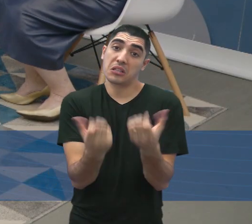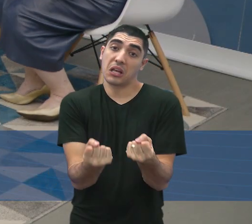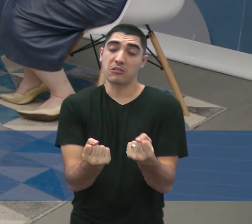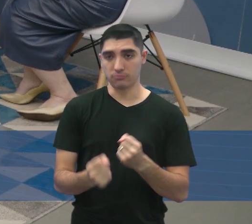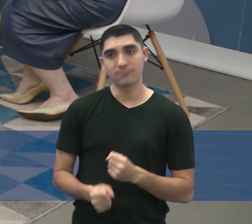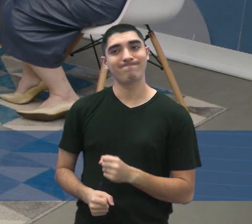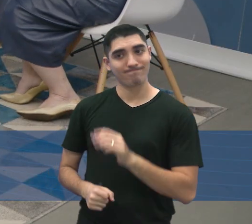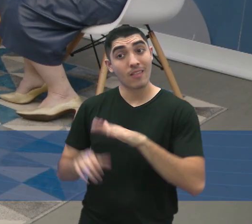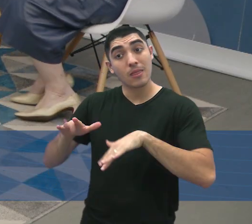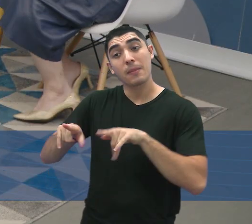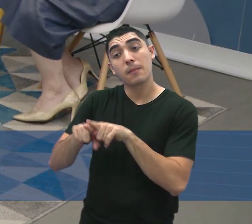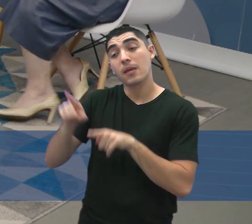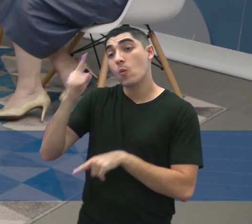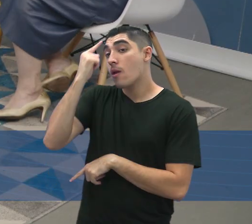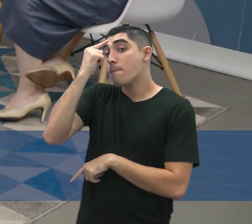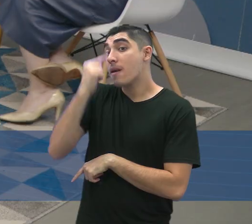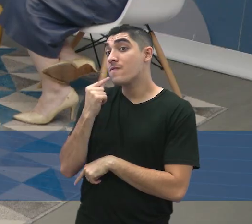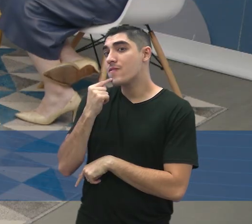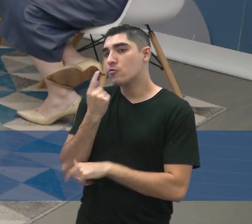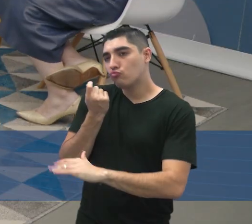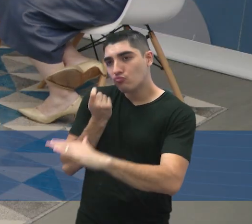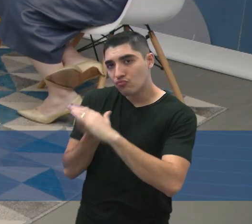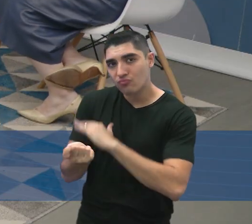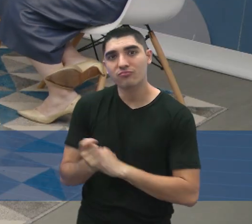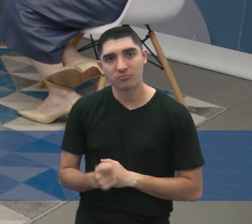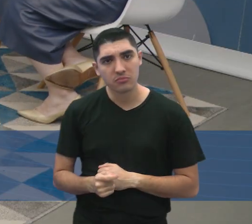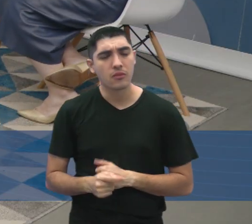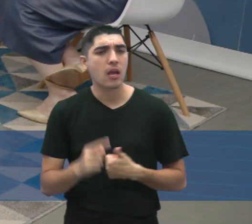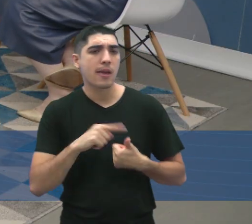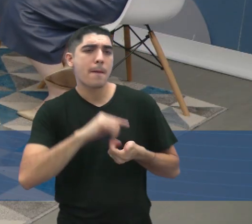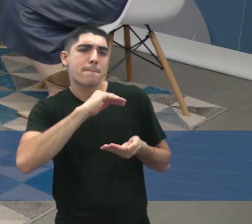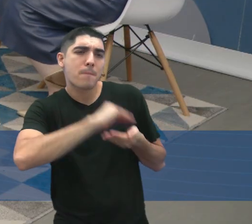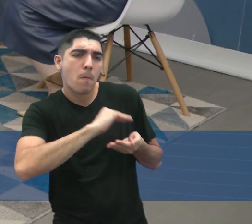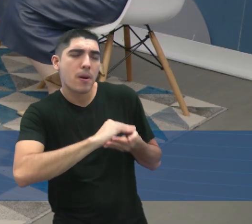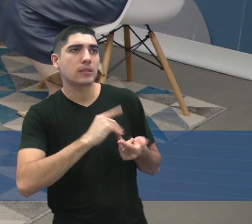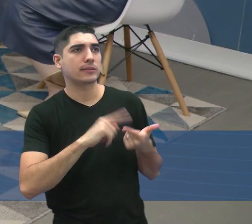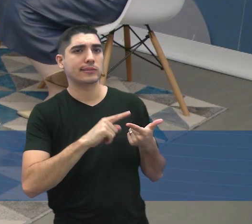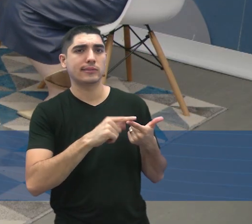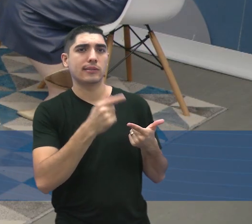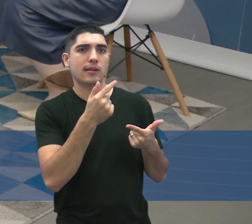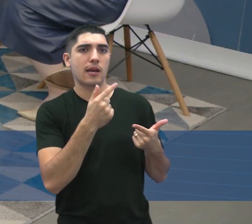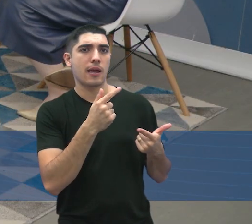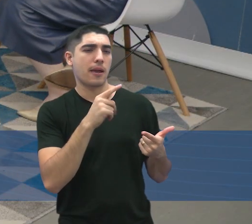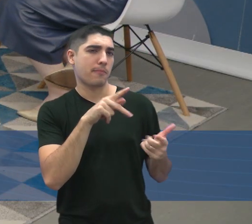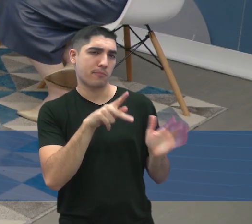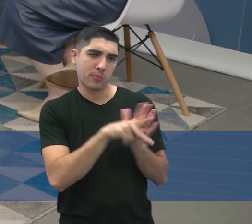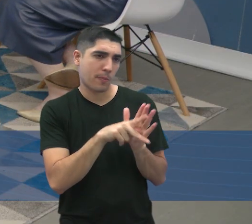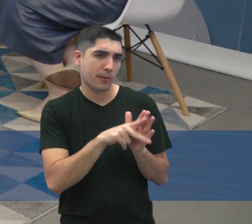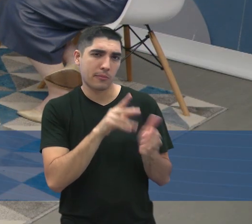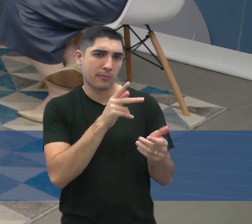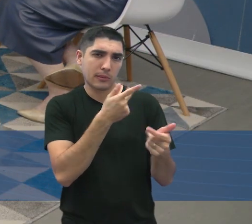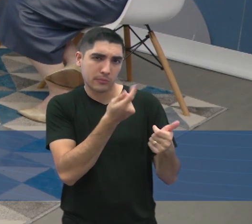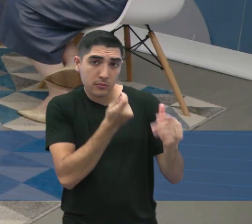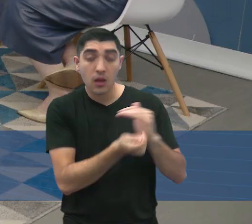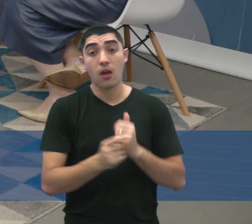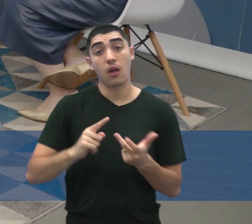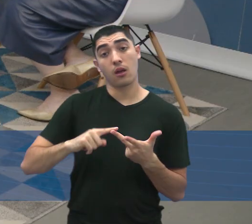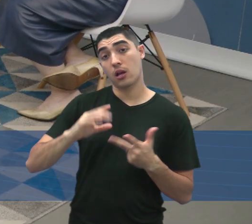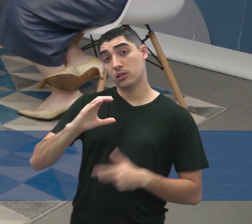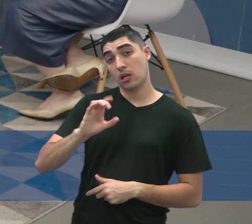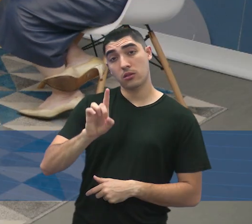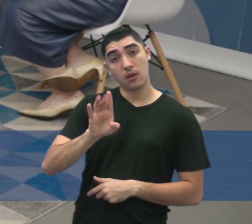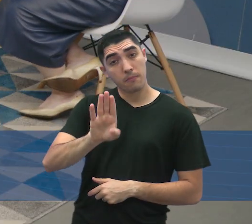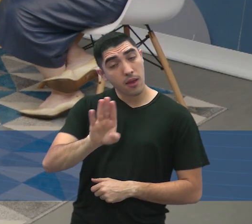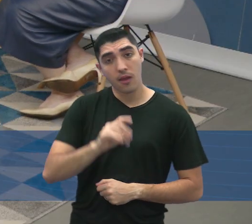perfil de investidor Exatamente. permite, né? Gente, poupança, caixinha, aposentadoria privada, isso também é investimento, CDB,